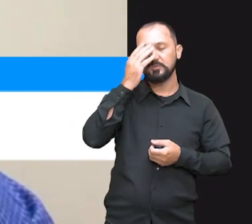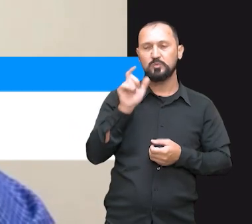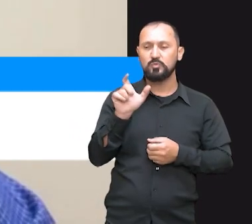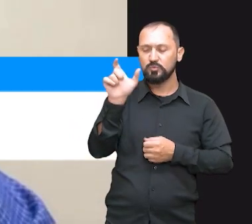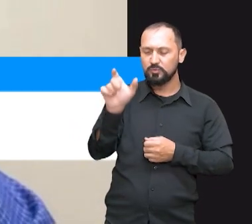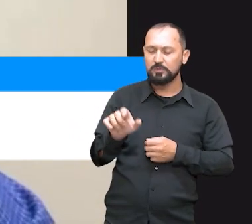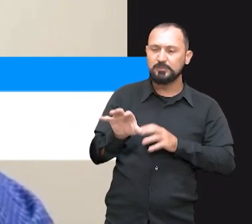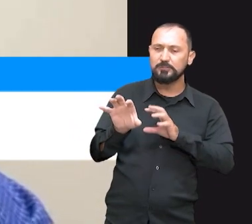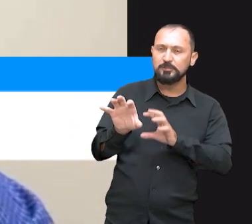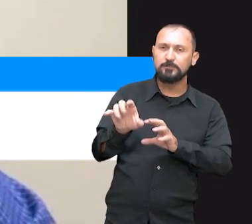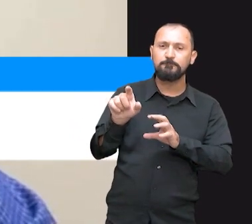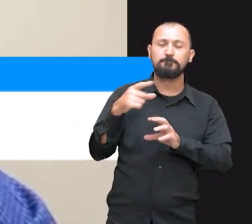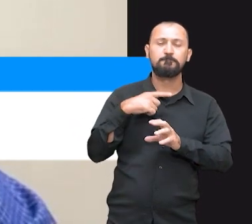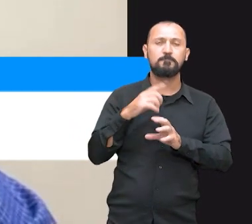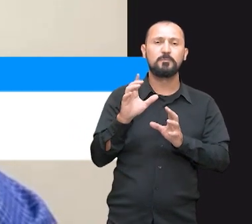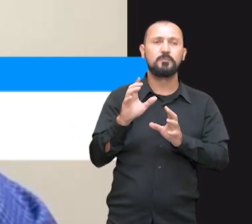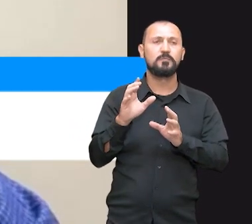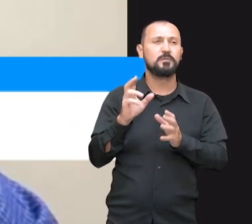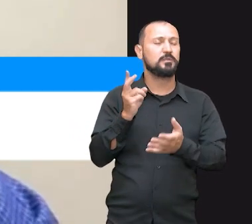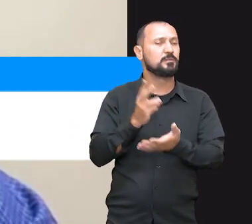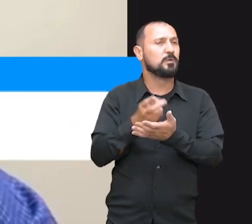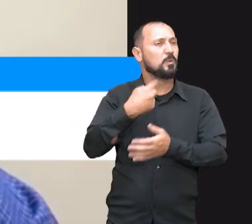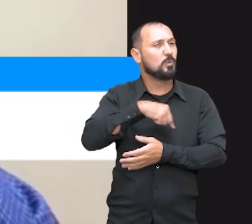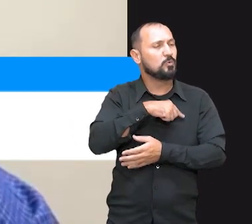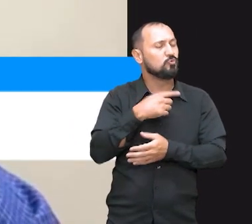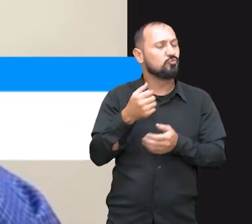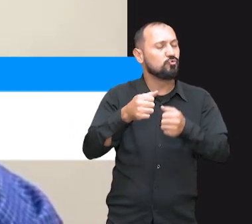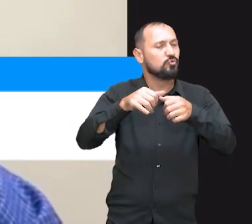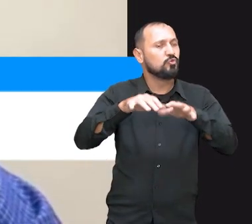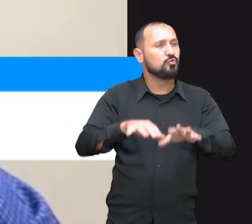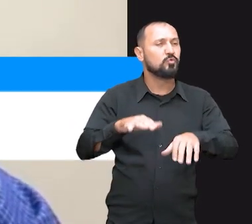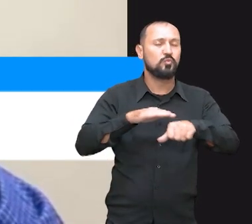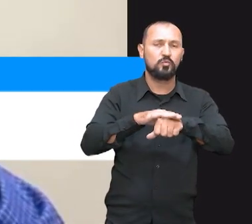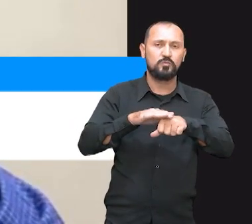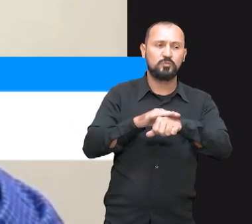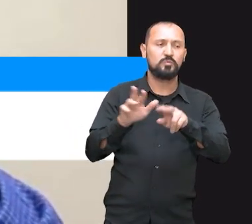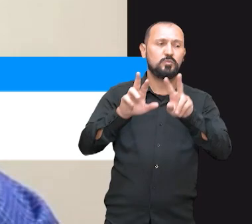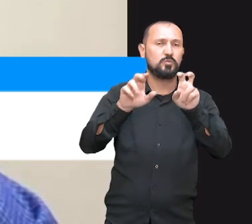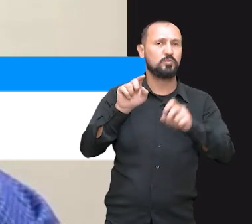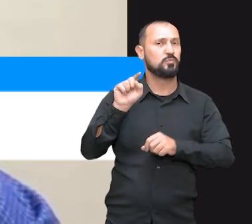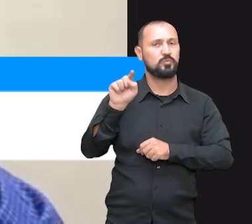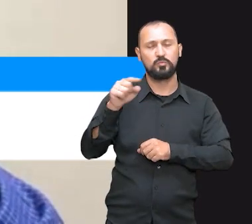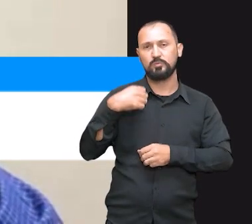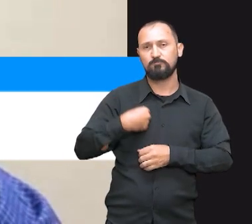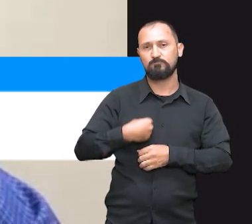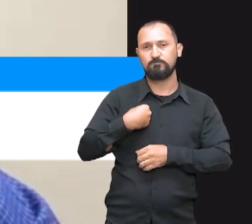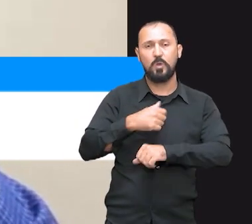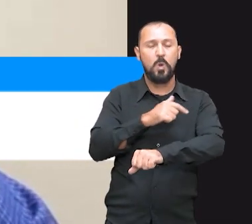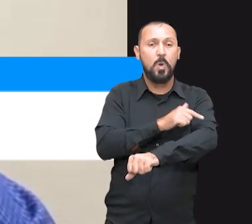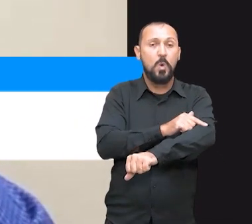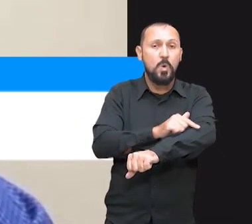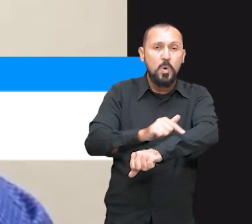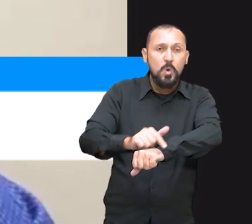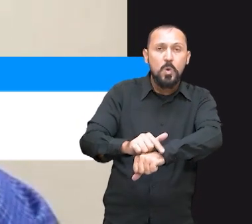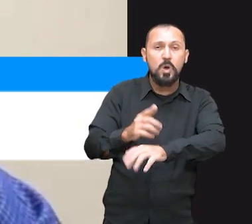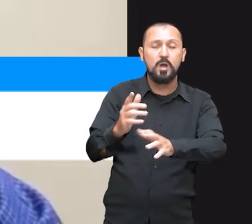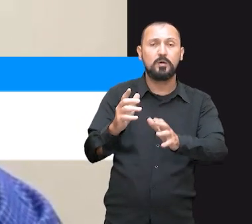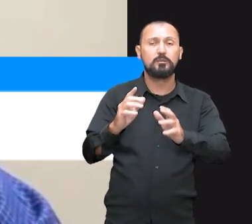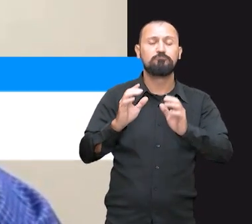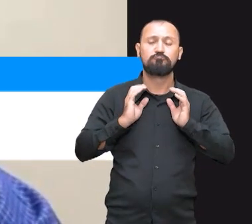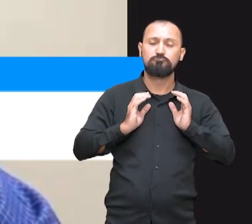assim, um certo alento por estarmos aqui hoje falando sobre ele, sobre a sua atitude, sobre o